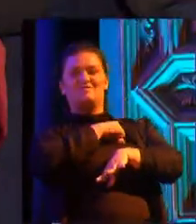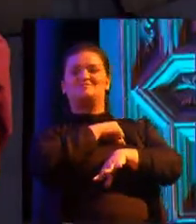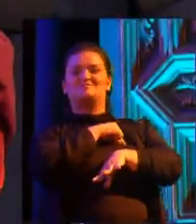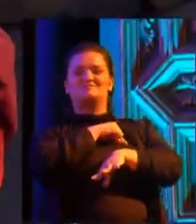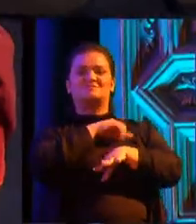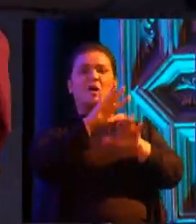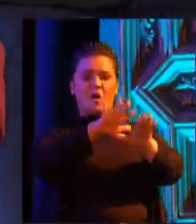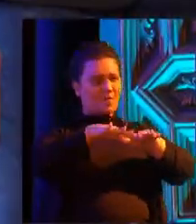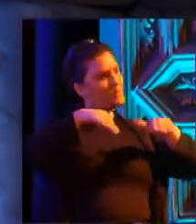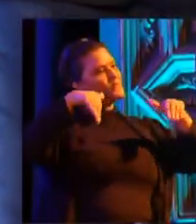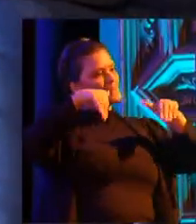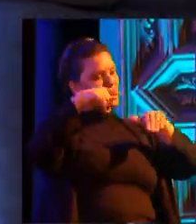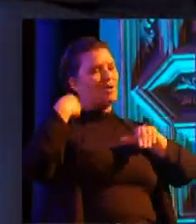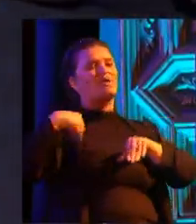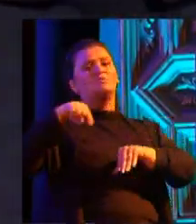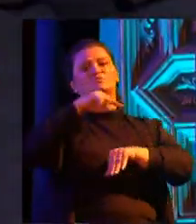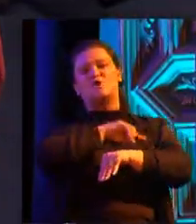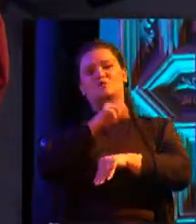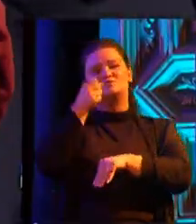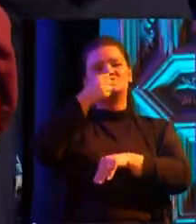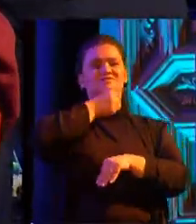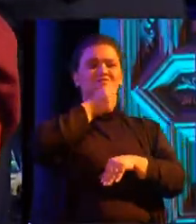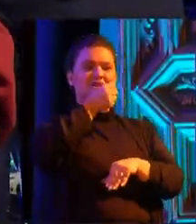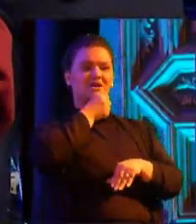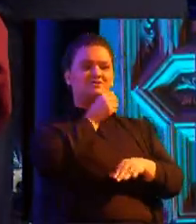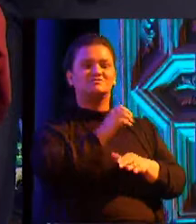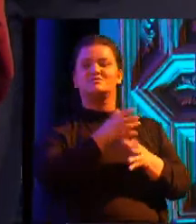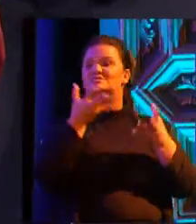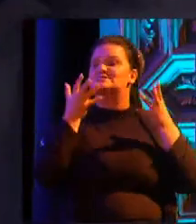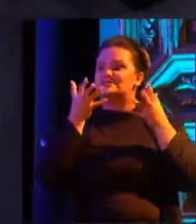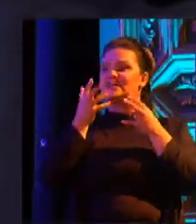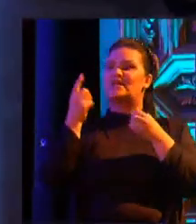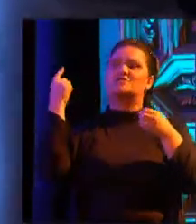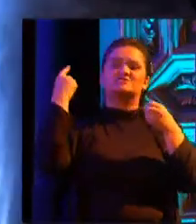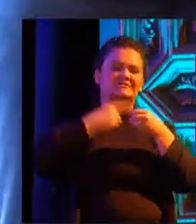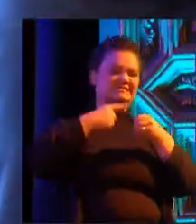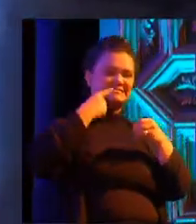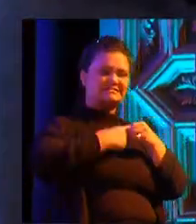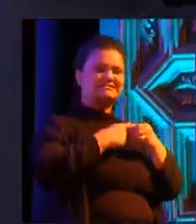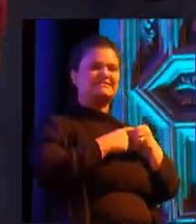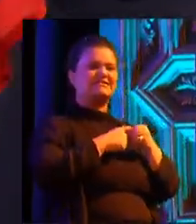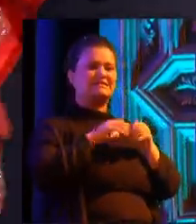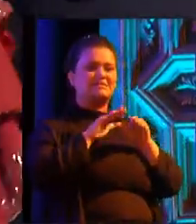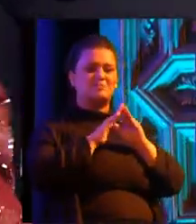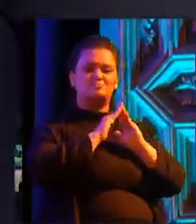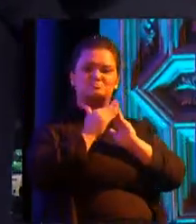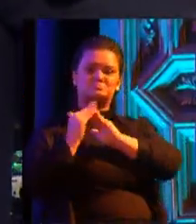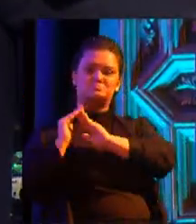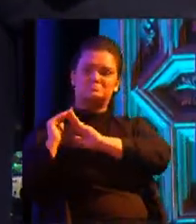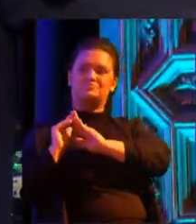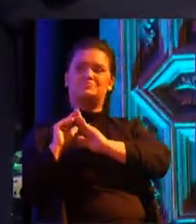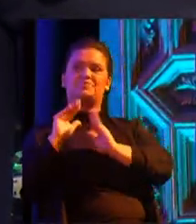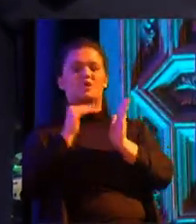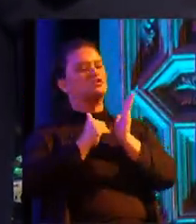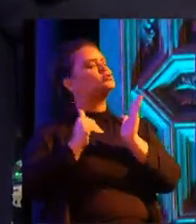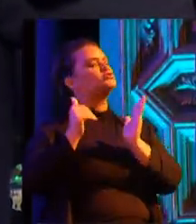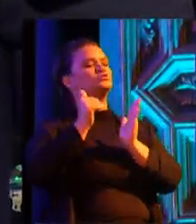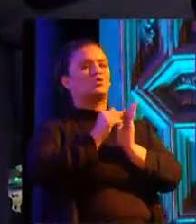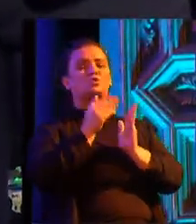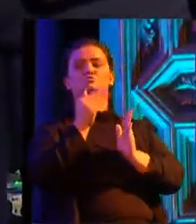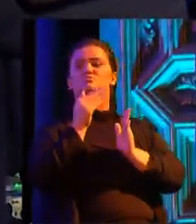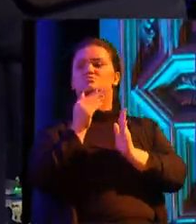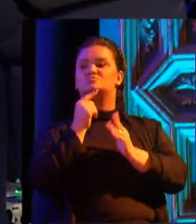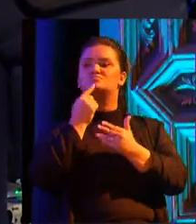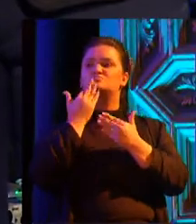dos nossos cantores de periferia. Eu estou vendo aqui todos os ritmos.